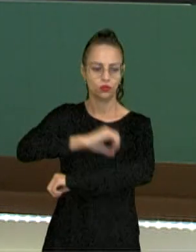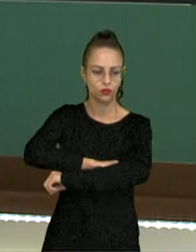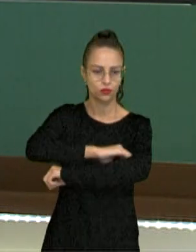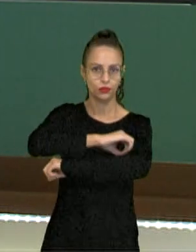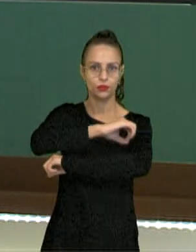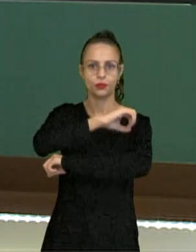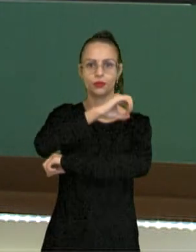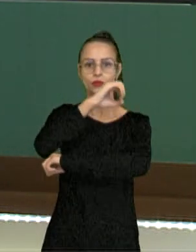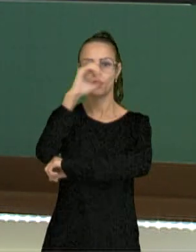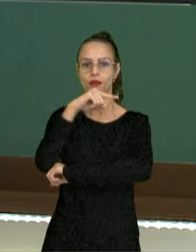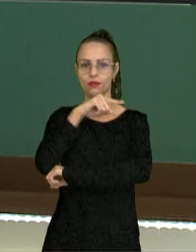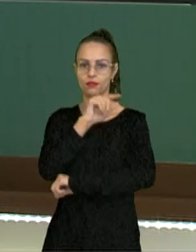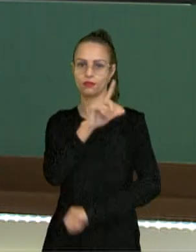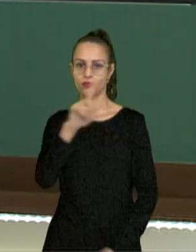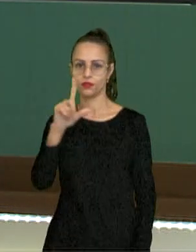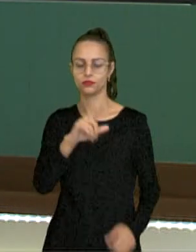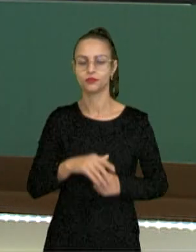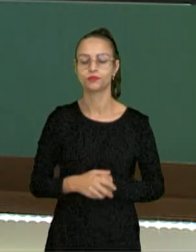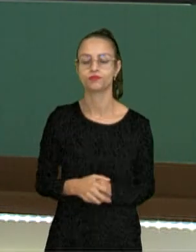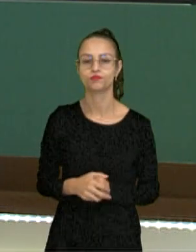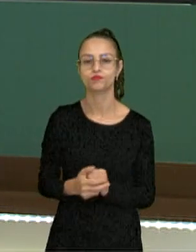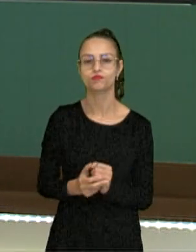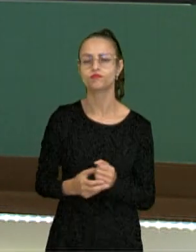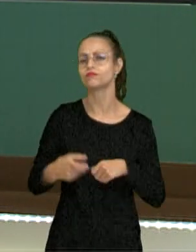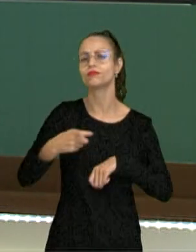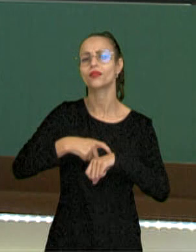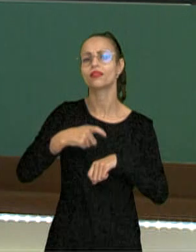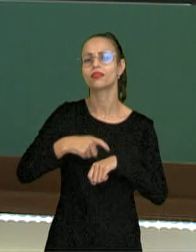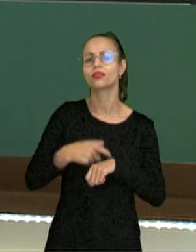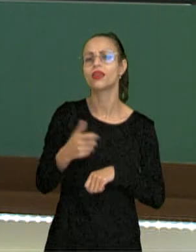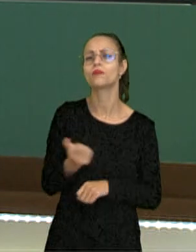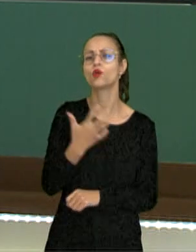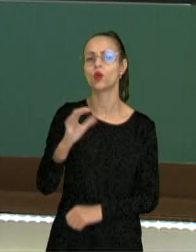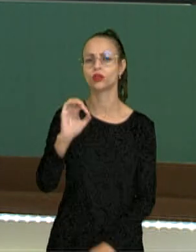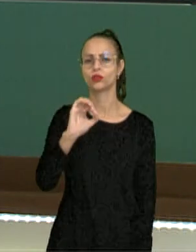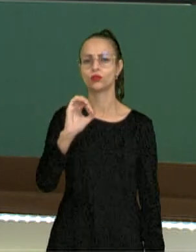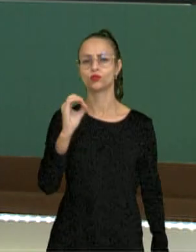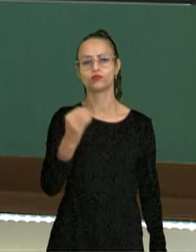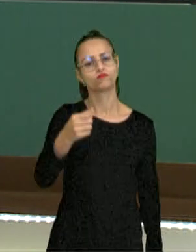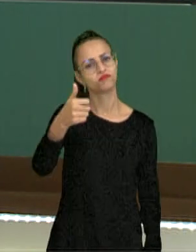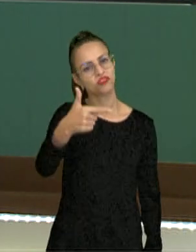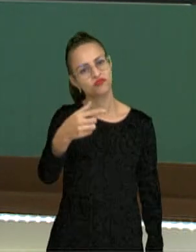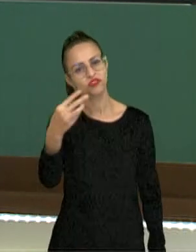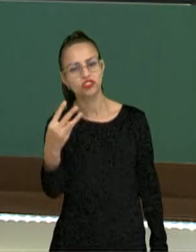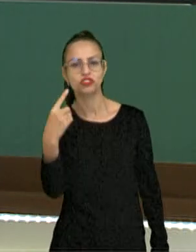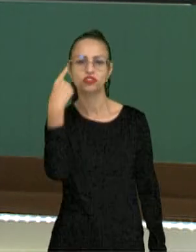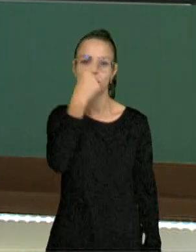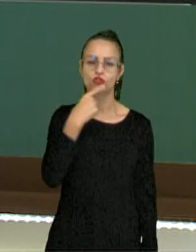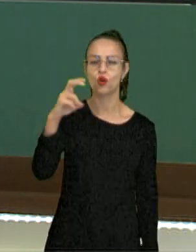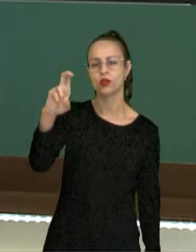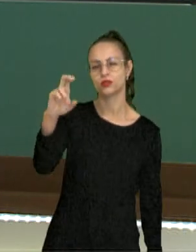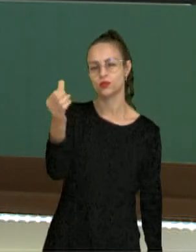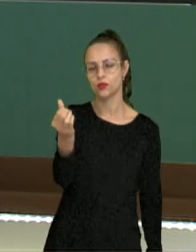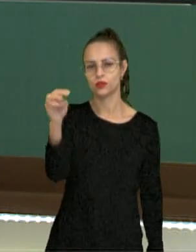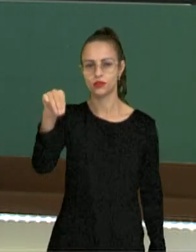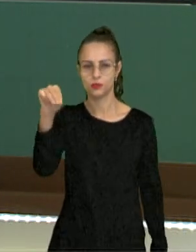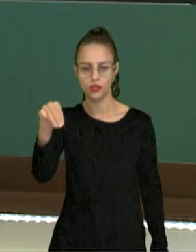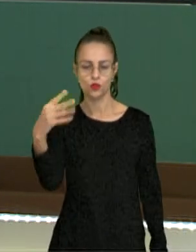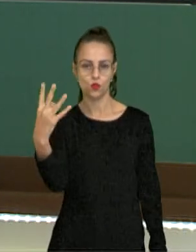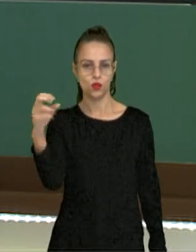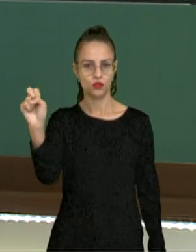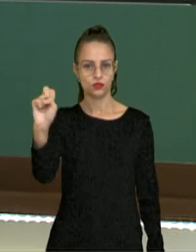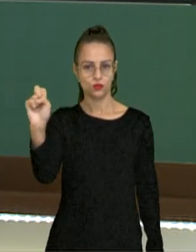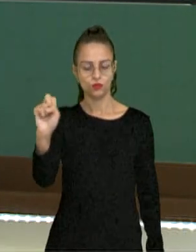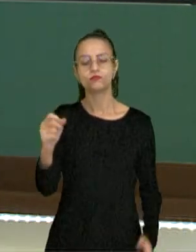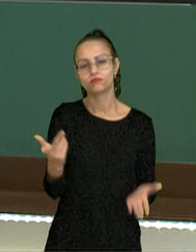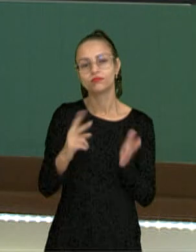direção leste, né? Qual é o tempo de duração desse movimento? 23 horas, 56 minutos e 4 segundos, ou